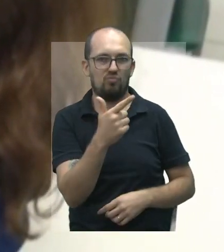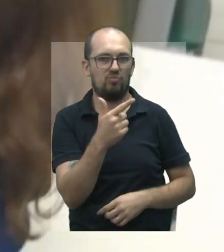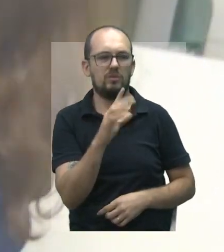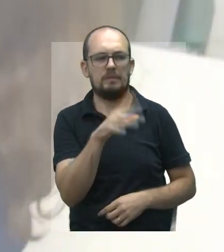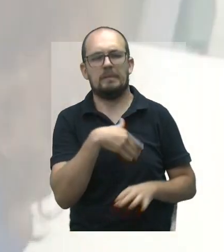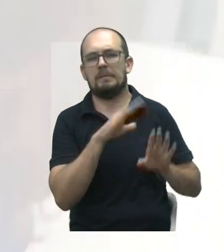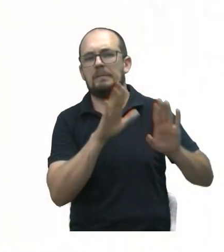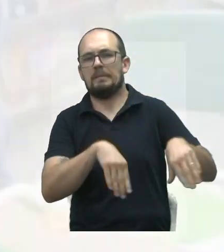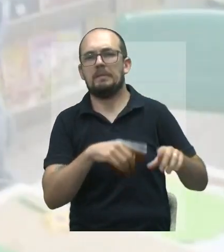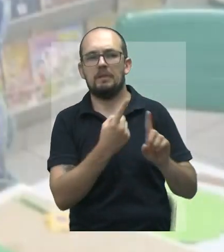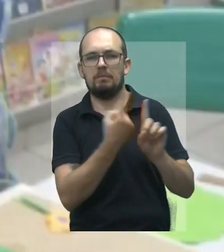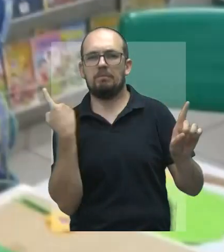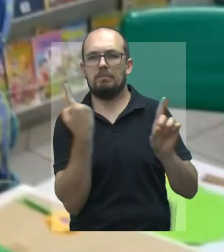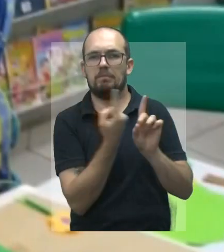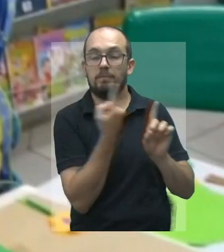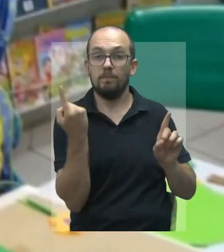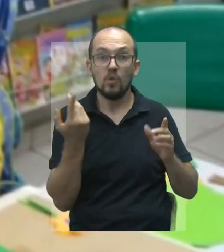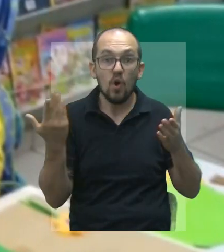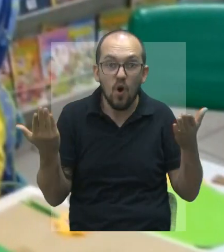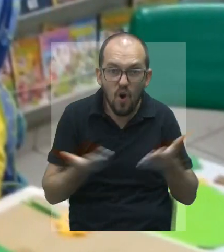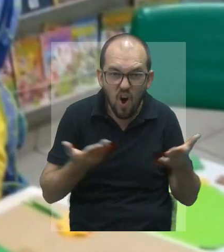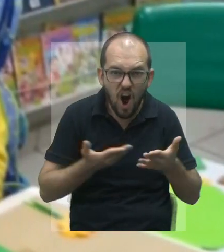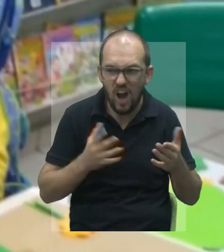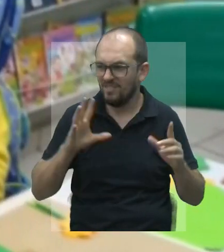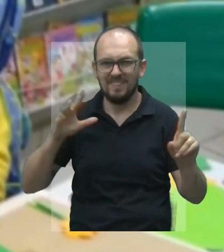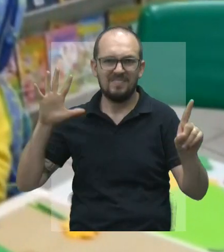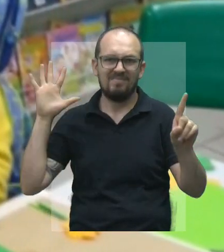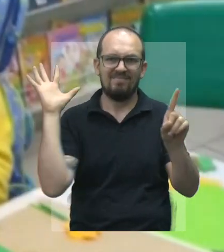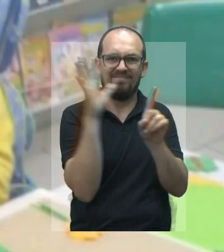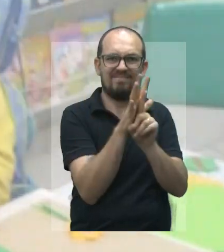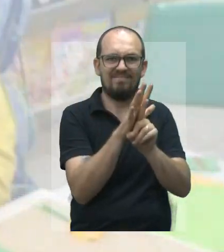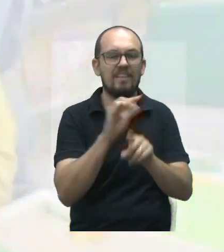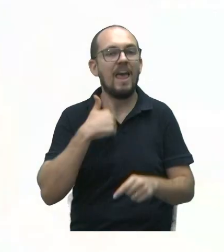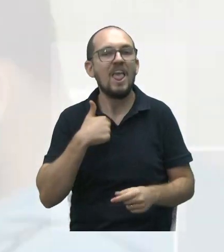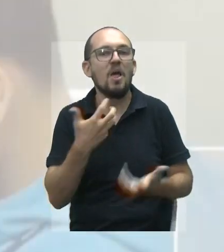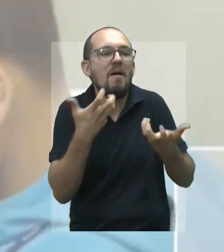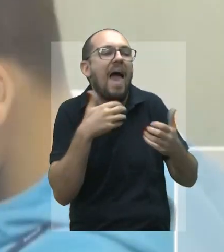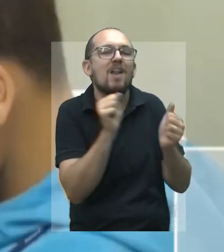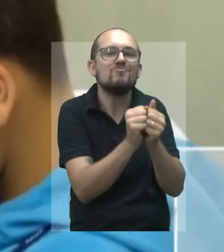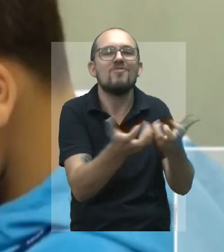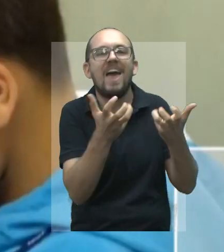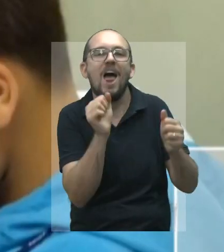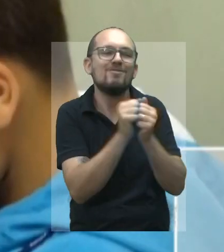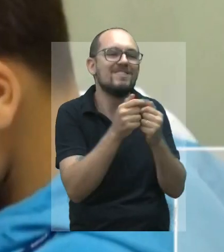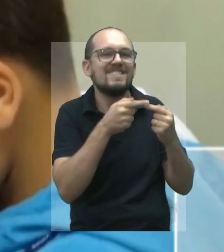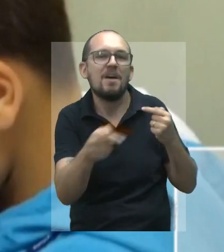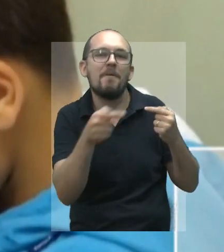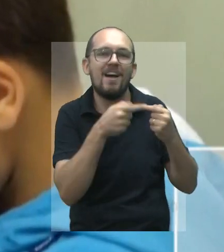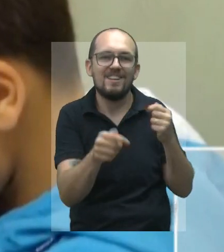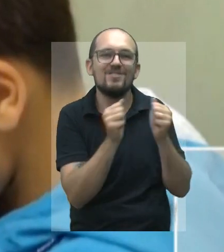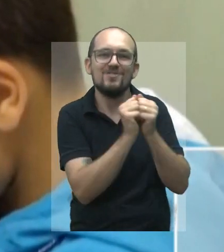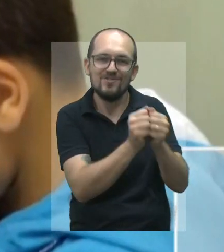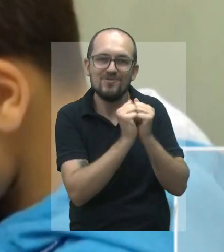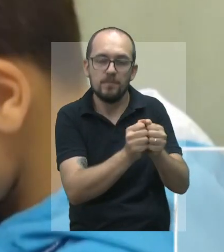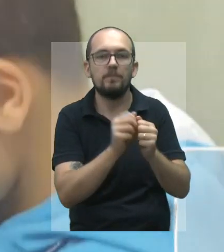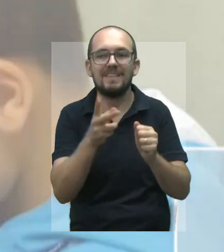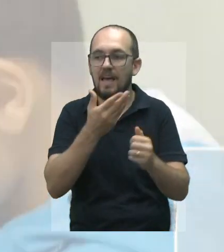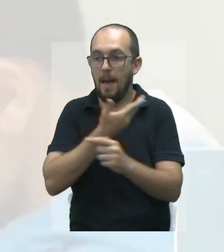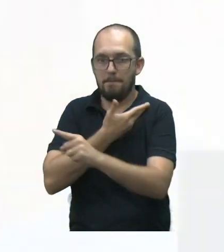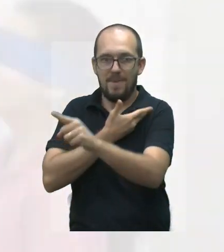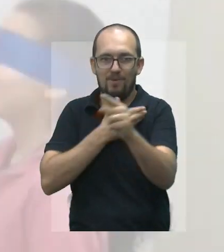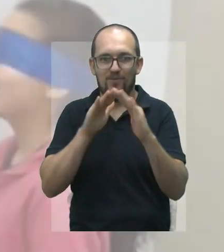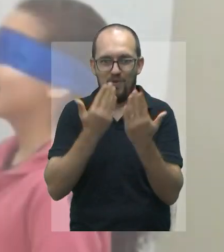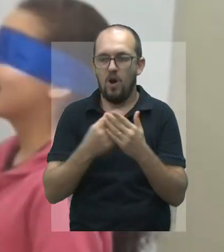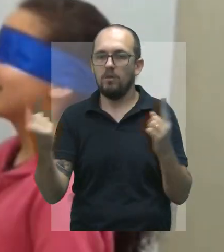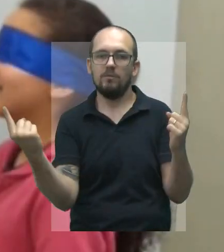crianças entram em disputa para saber quem é que vai ser o amigo de apoio dele durante a semana. Então, eles fazem um revezamento para